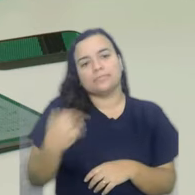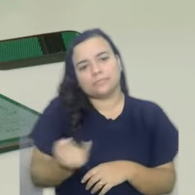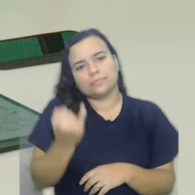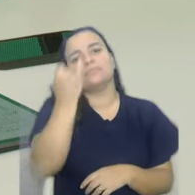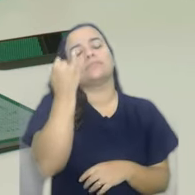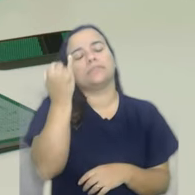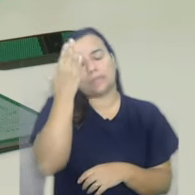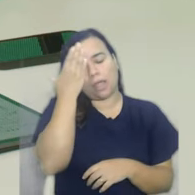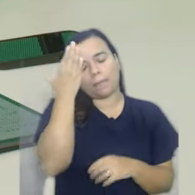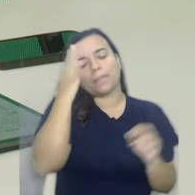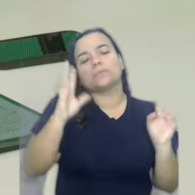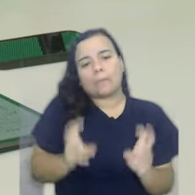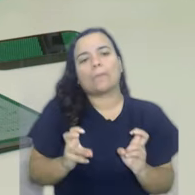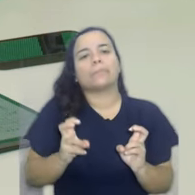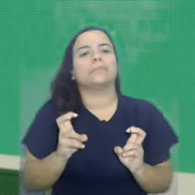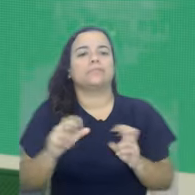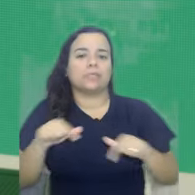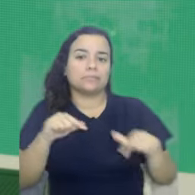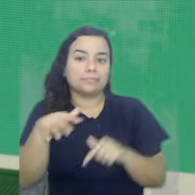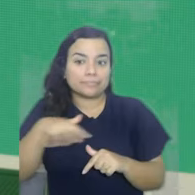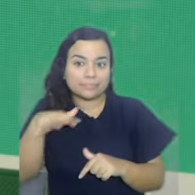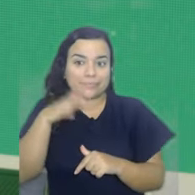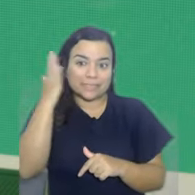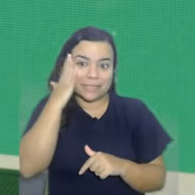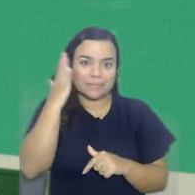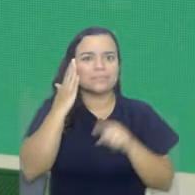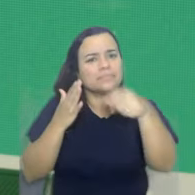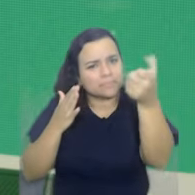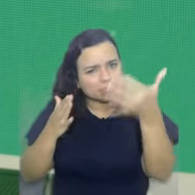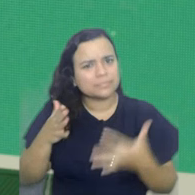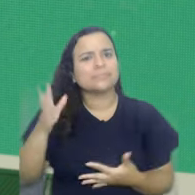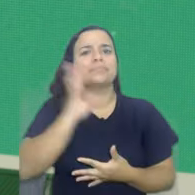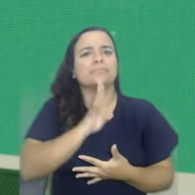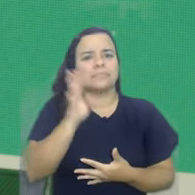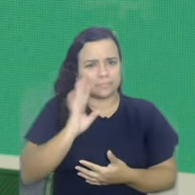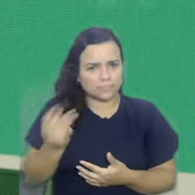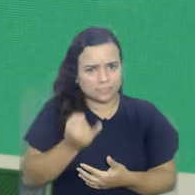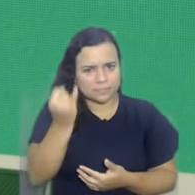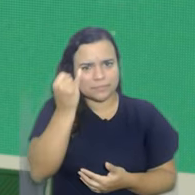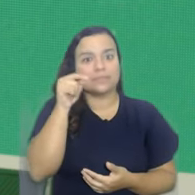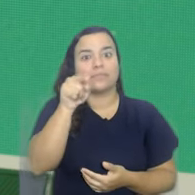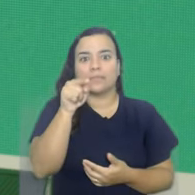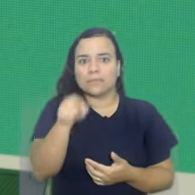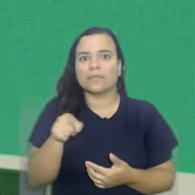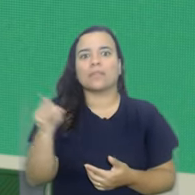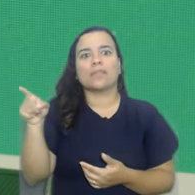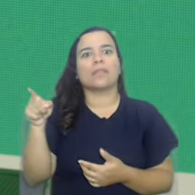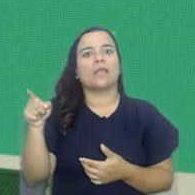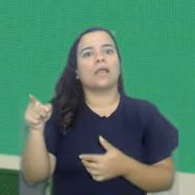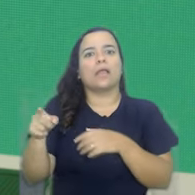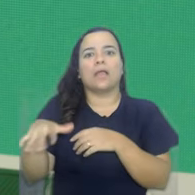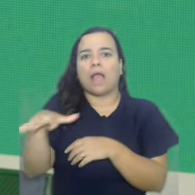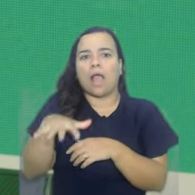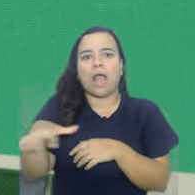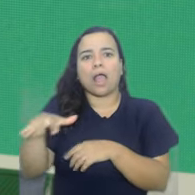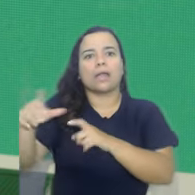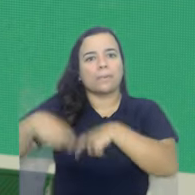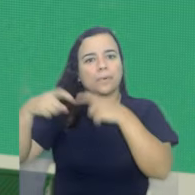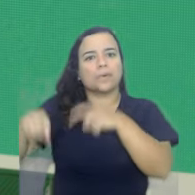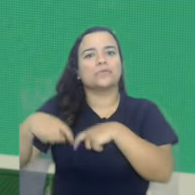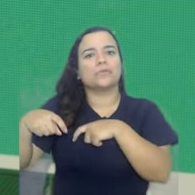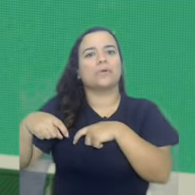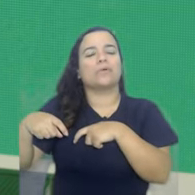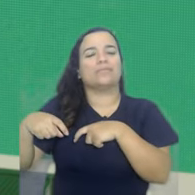consciência uma conscientização um trabalho sabe que você citou um ponto que é uma outra enorme dor do produtor rural que é sução familiar né então a